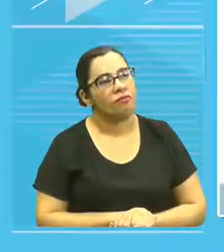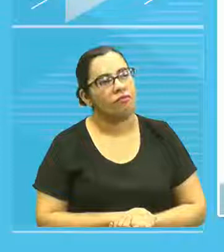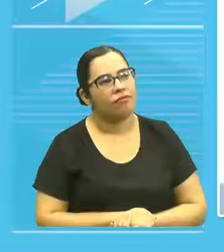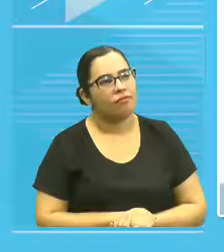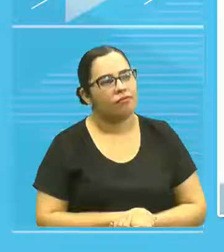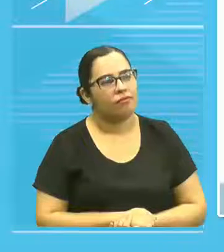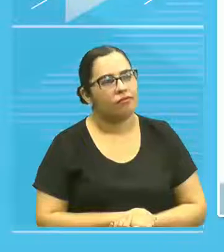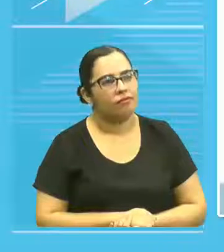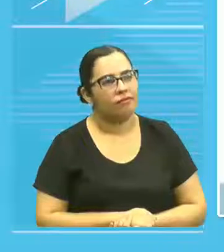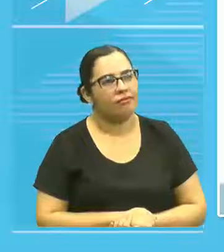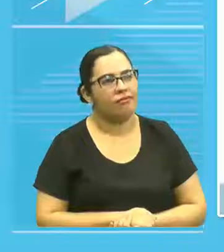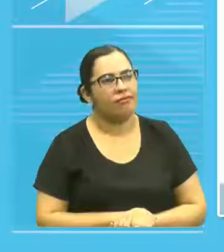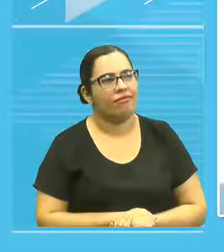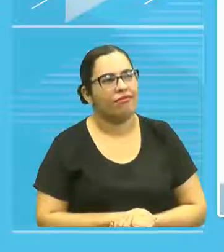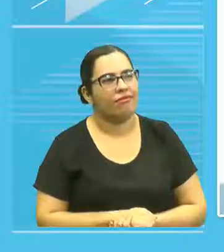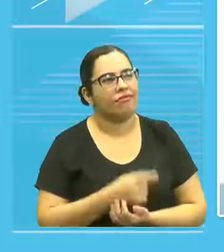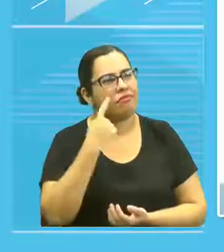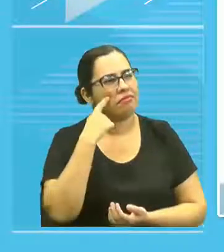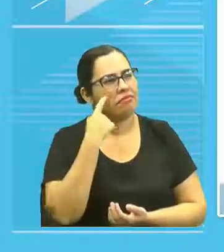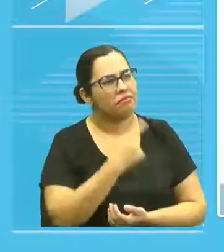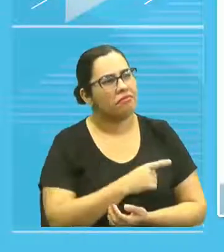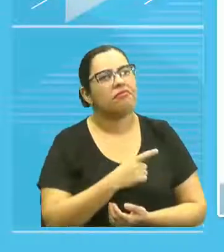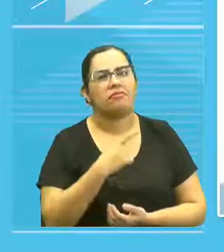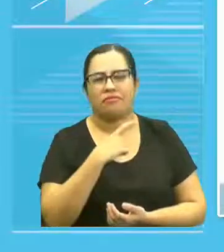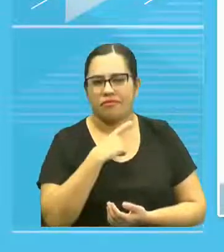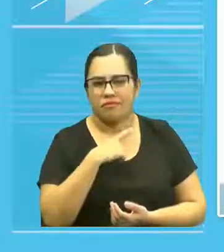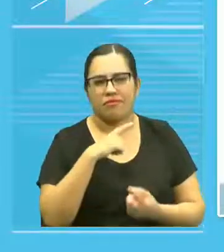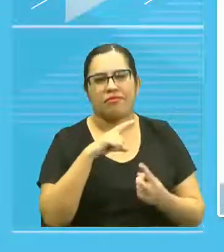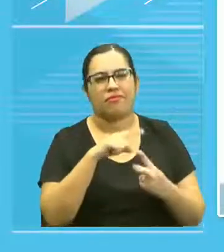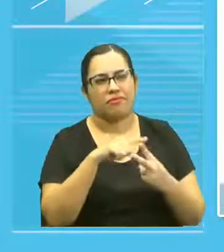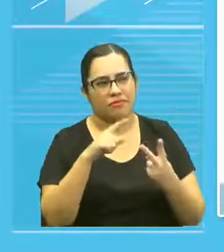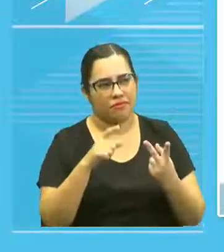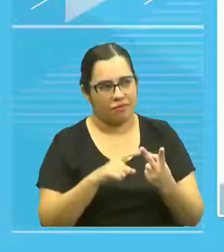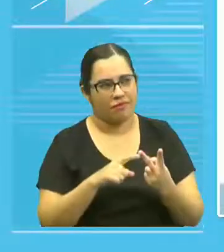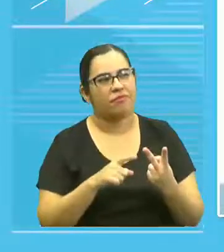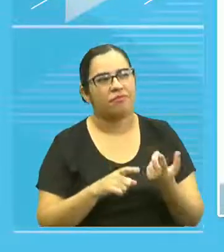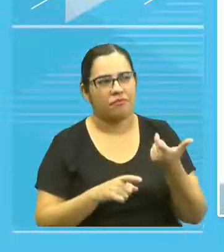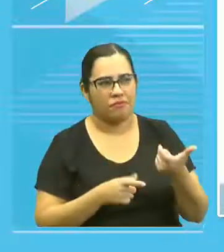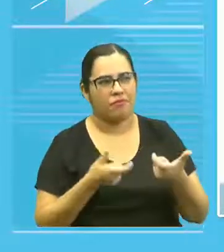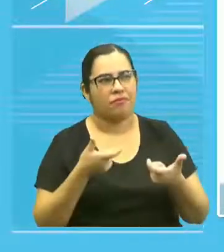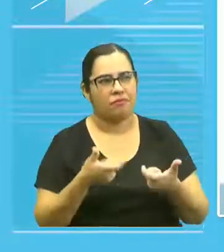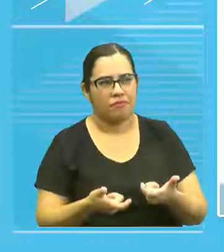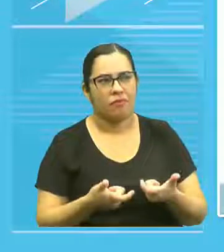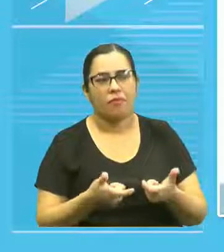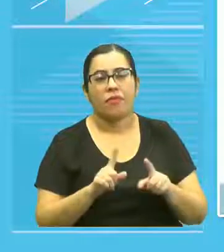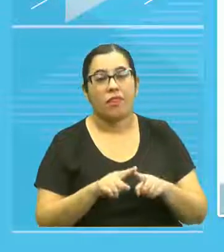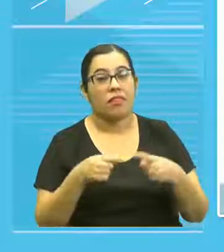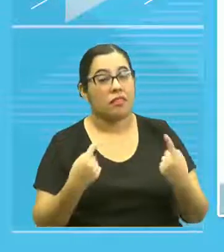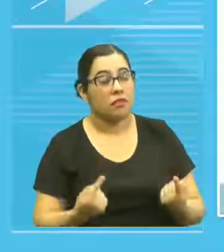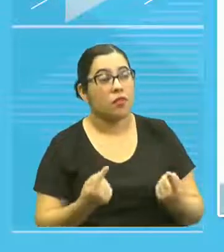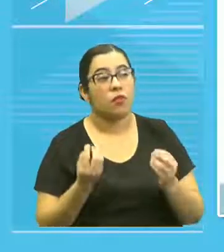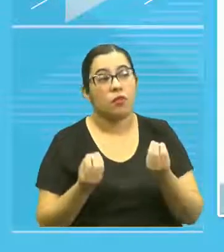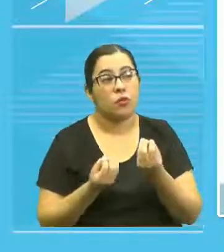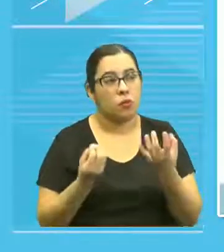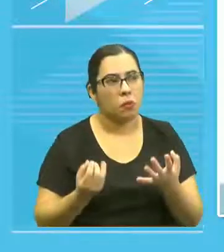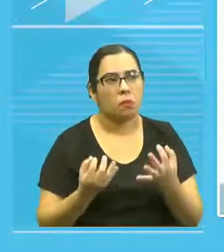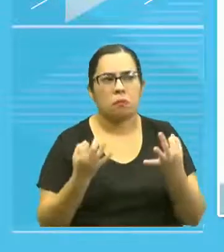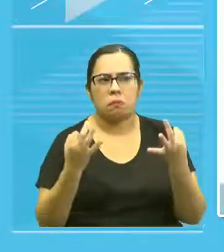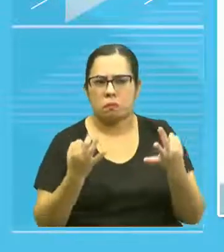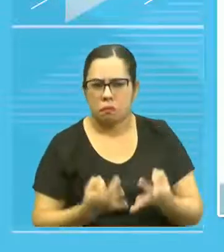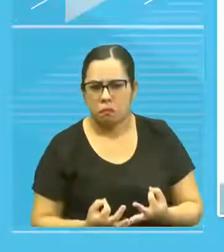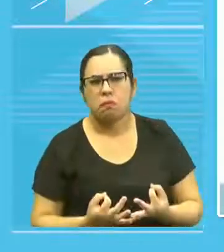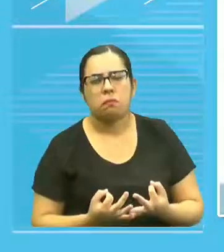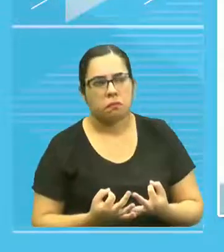você não dilatar a pupila as duas palavras existe nas aí elas foram empregadas de forma correta e conscientemente